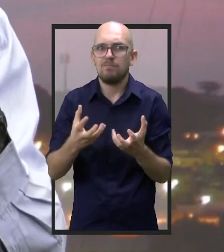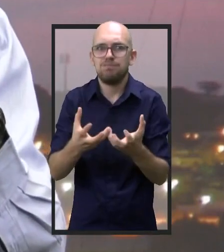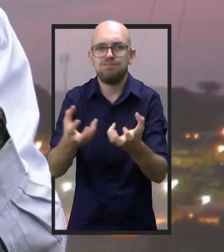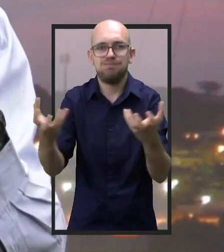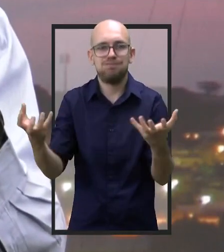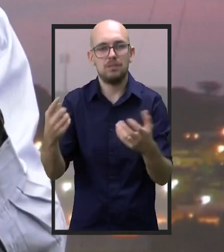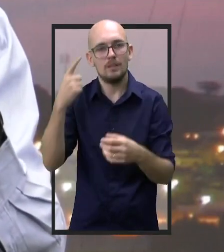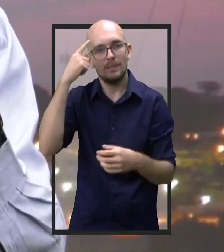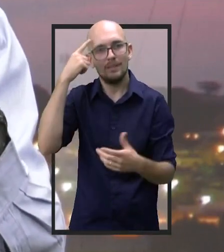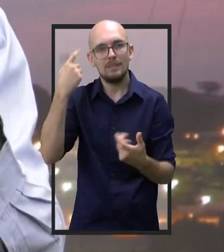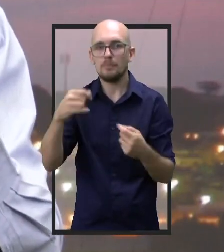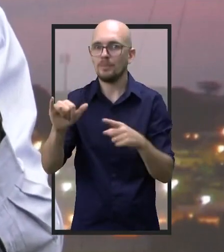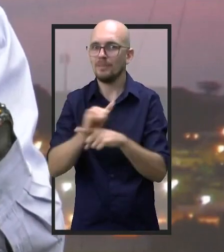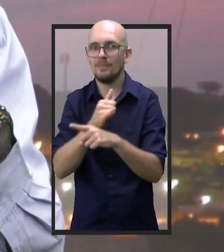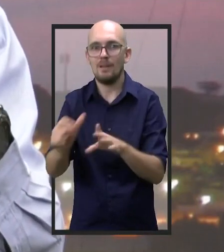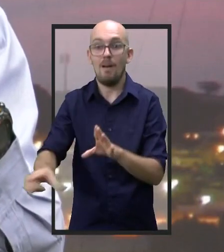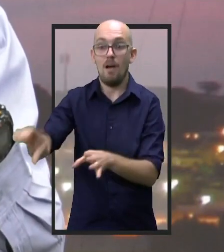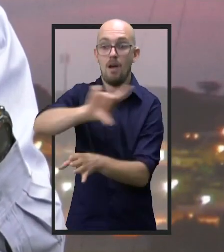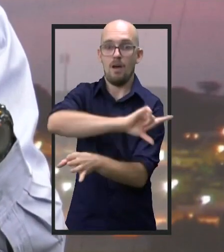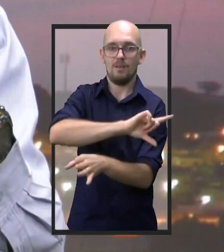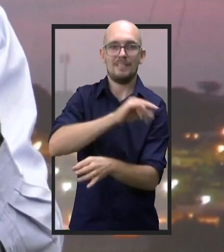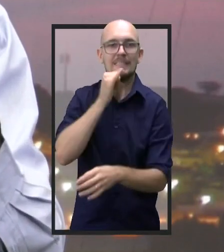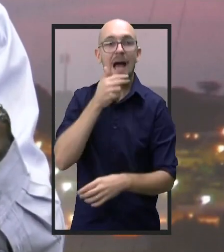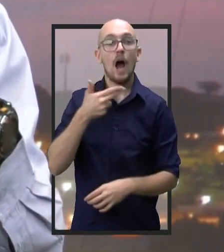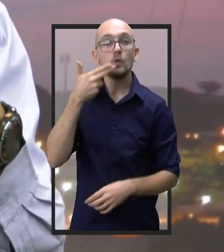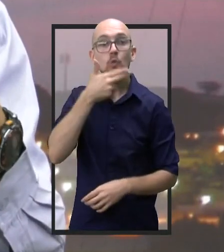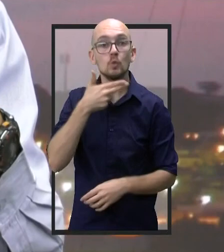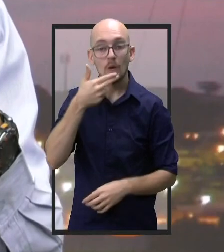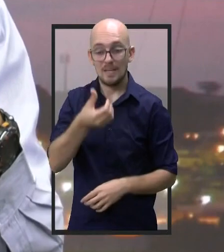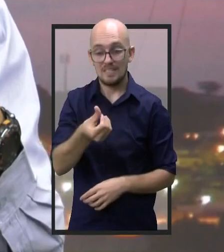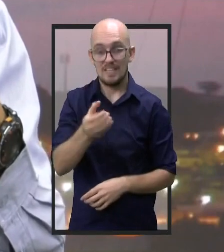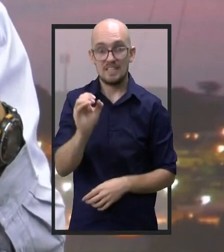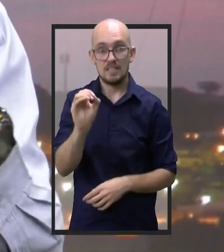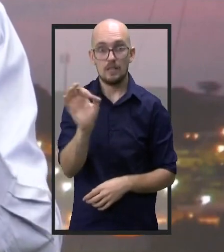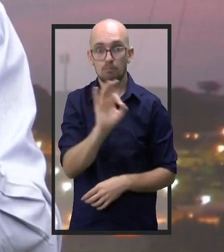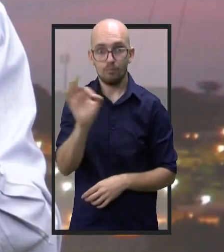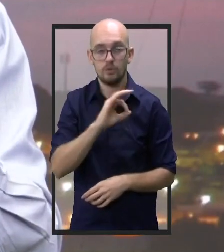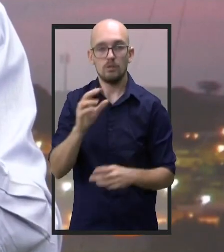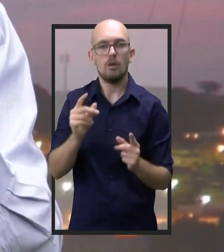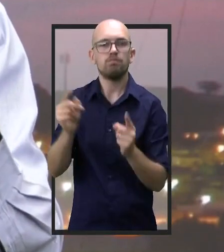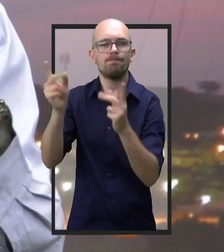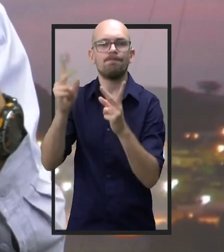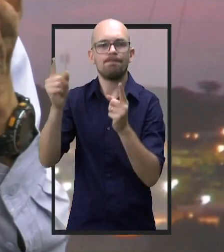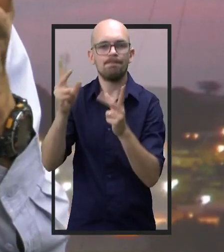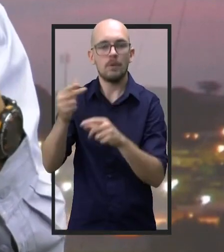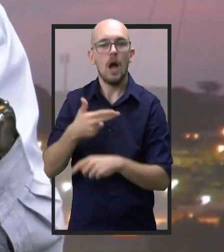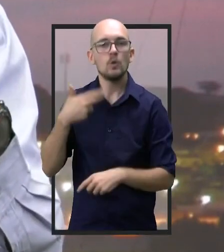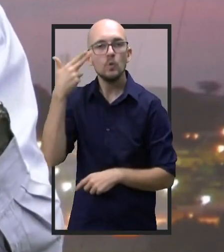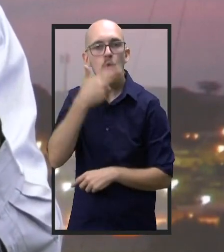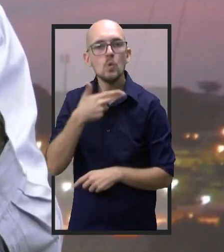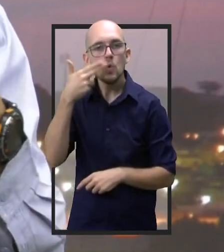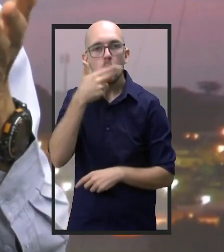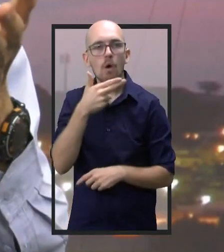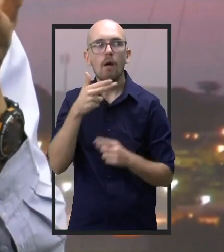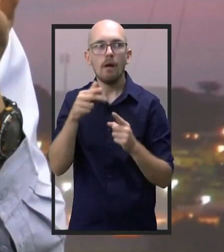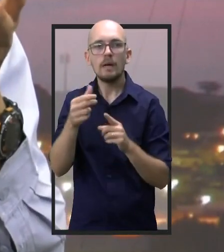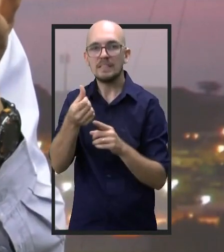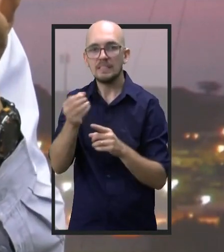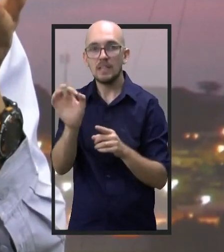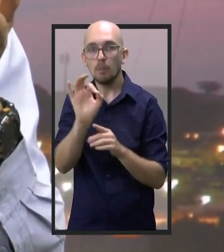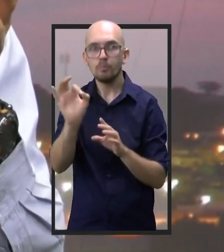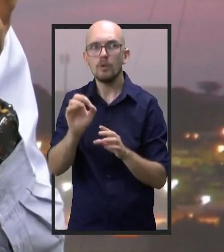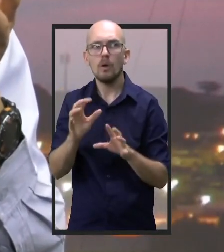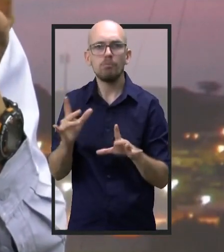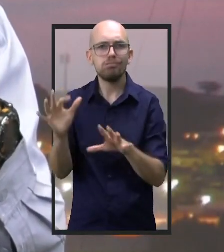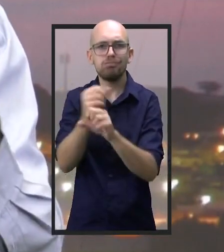se a gente pensar em cana-de-açúcar, o açúcar que a gente exporta, 60% Nós exportamos coisa de 24